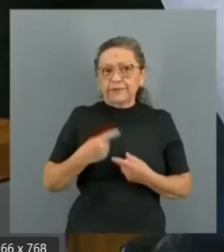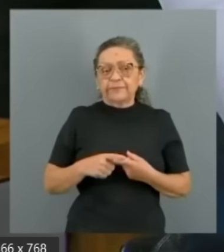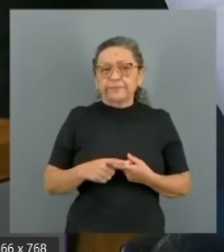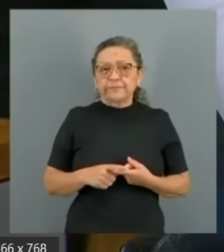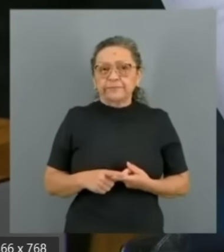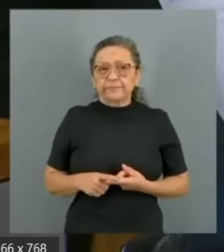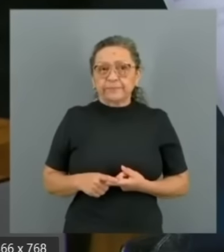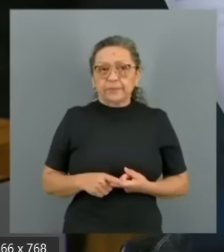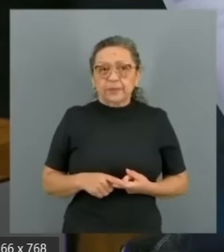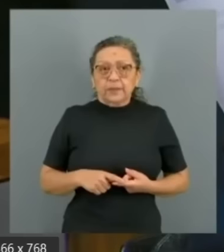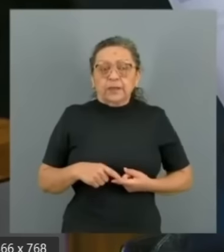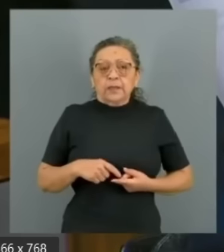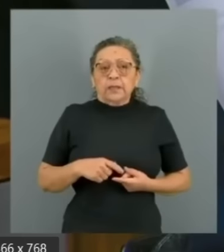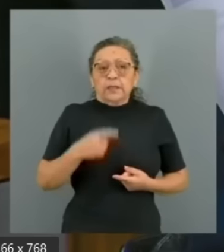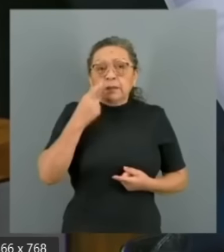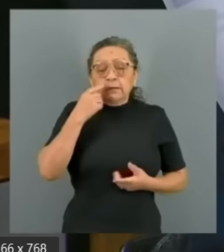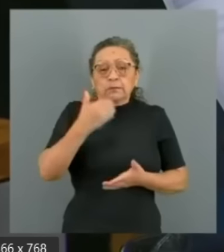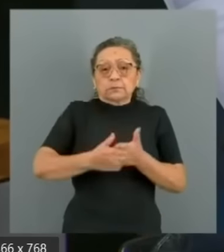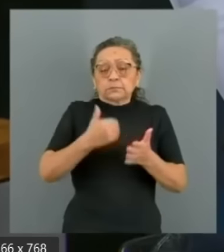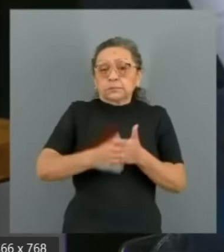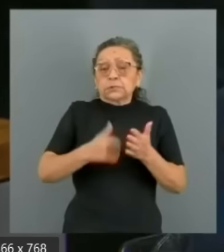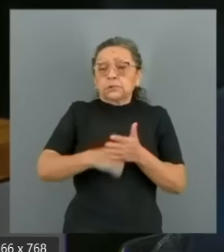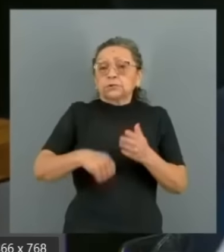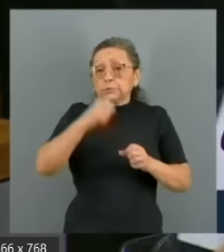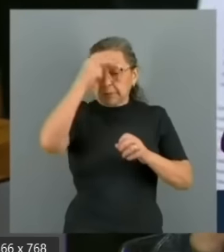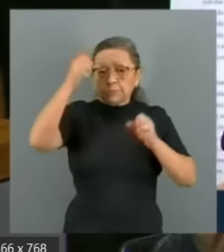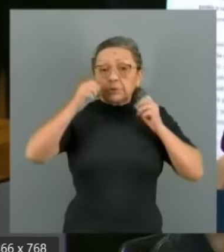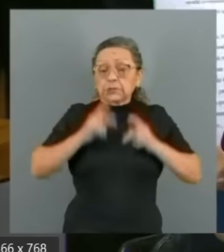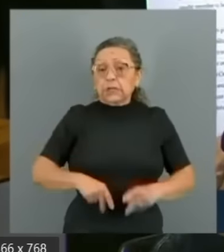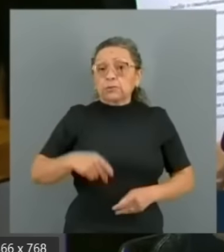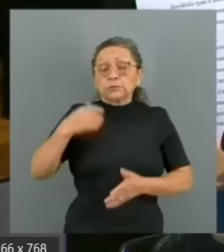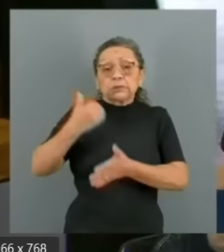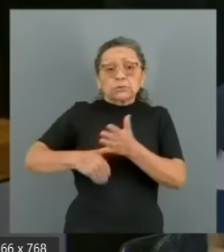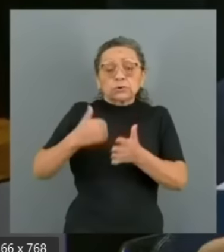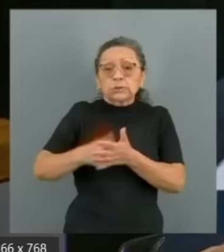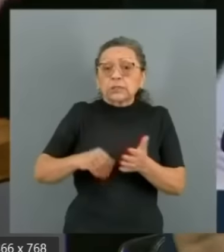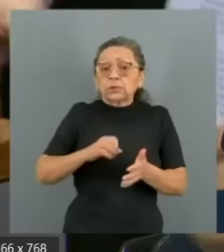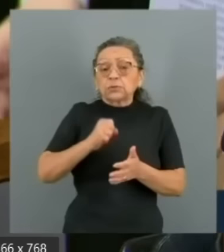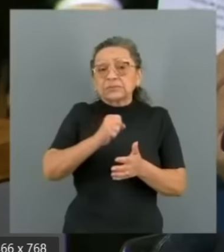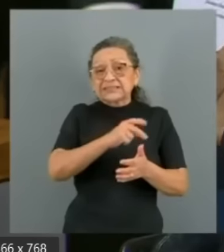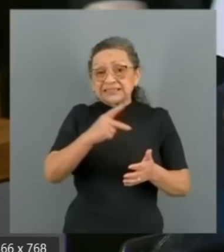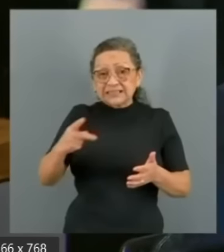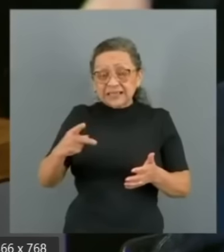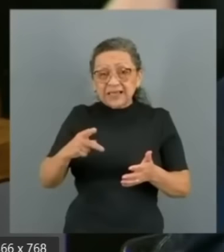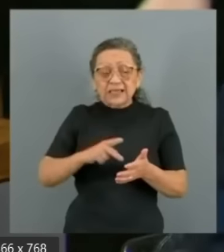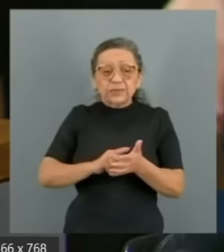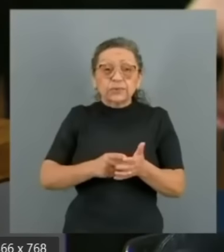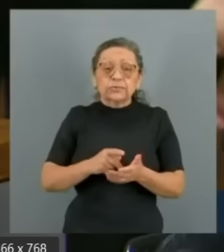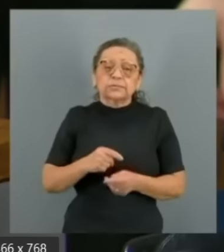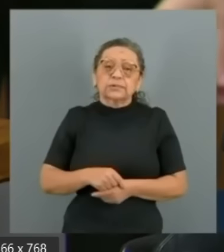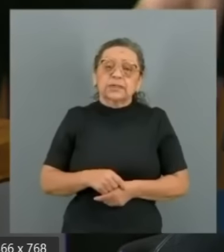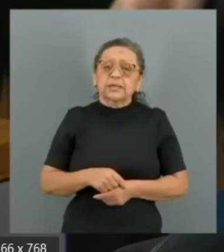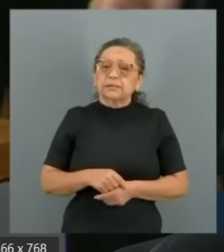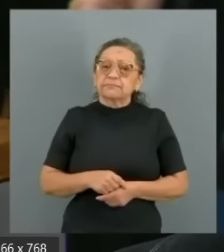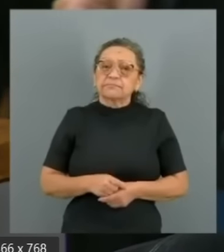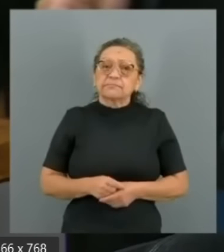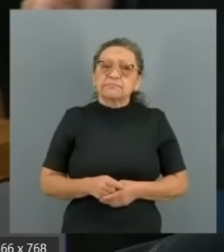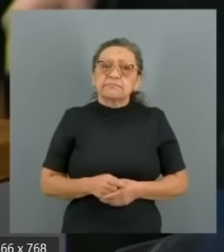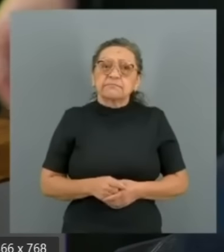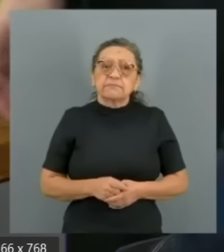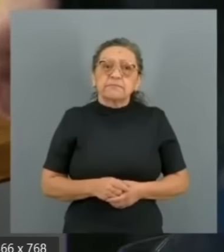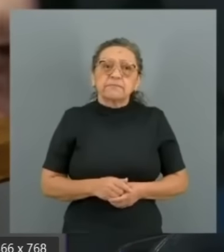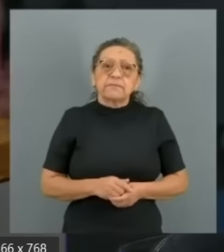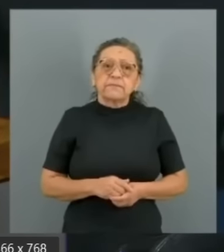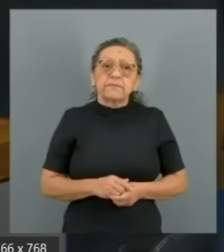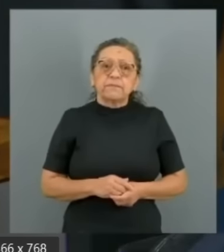Contribuição compulsória de aposentados são descontados sem saber e sindicatos faturam milhões. Aqui eles falam especificamente da CONTAG, que o senhor tem defendido muito.